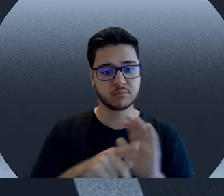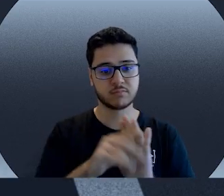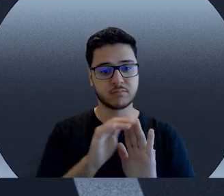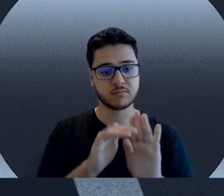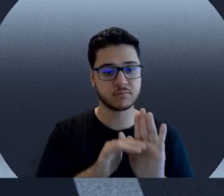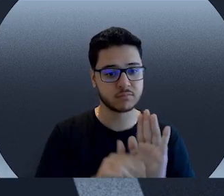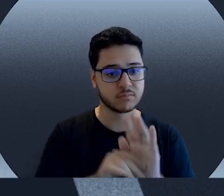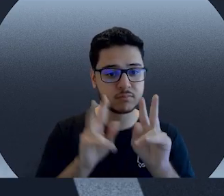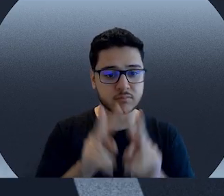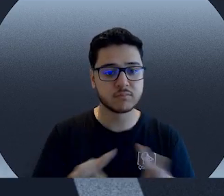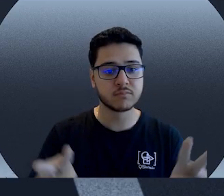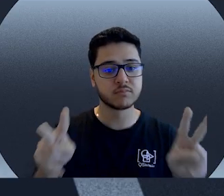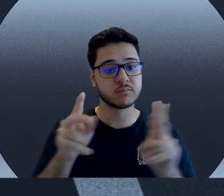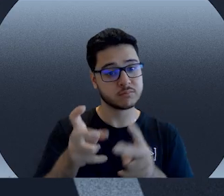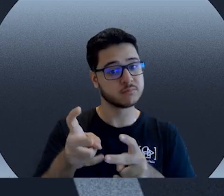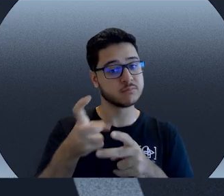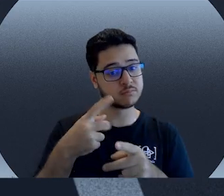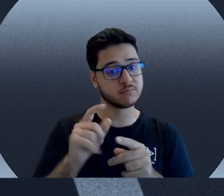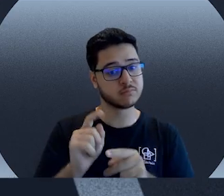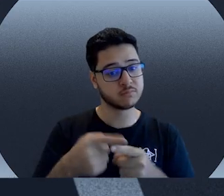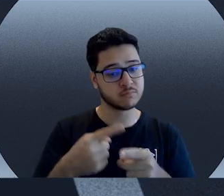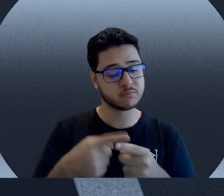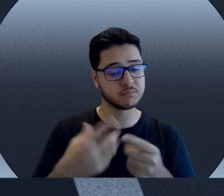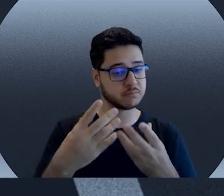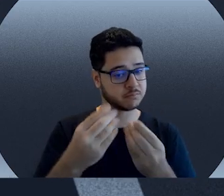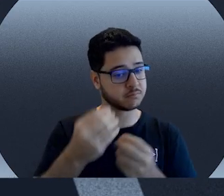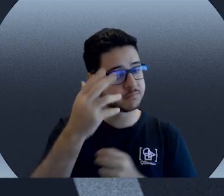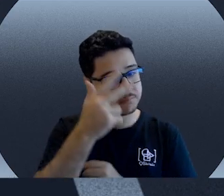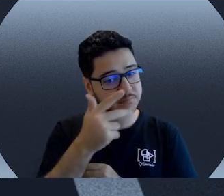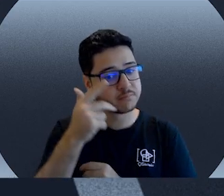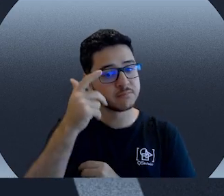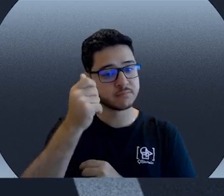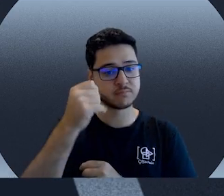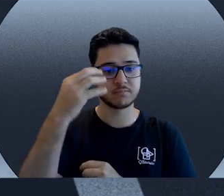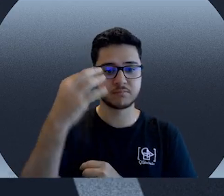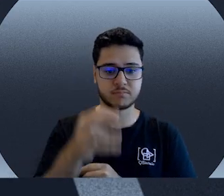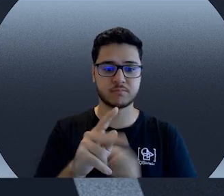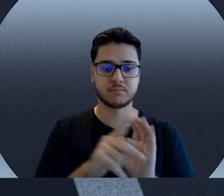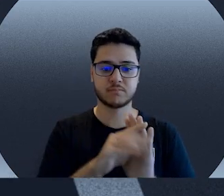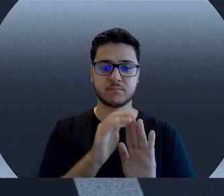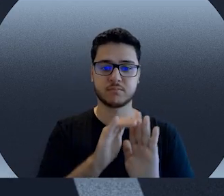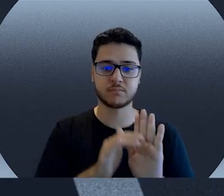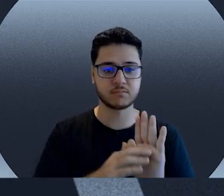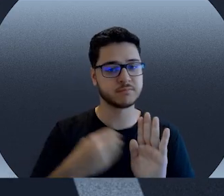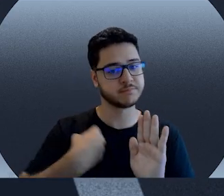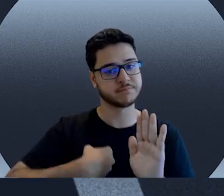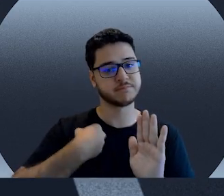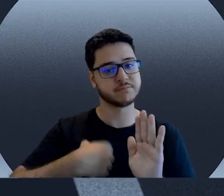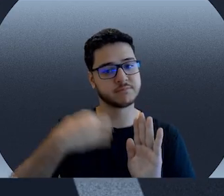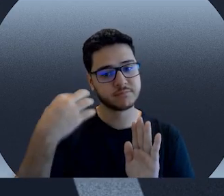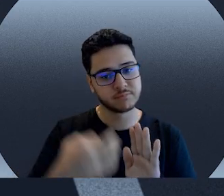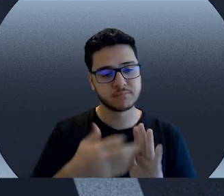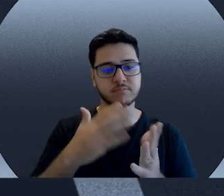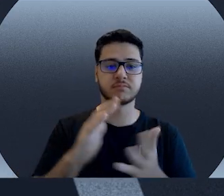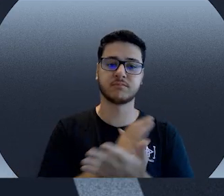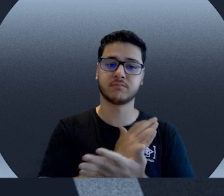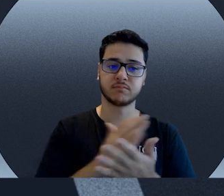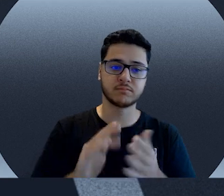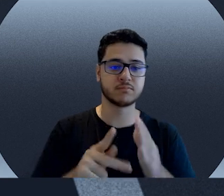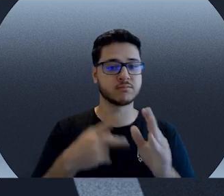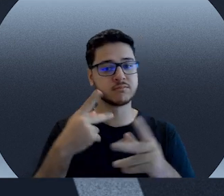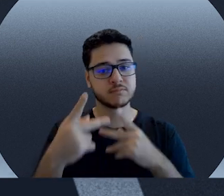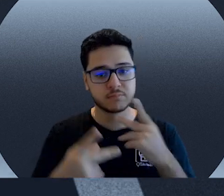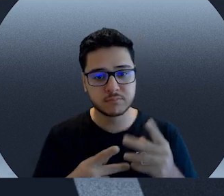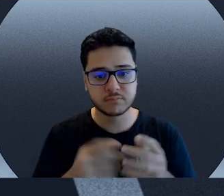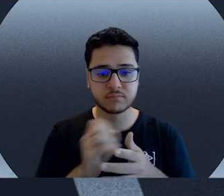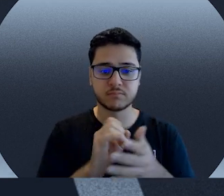nossa visão. O que também é muito bonito, né? E muito poético. Então, essas são algumas